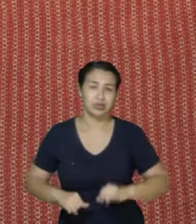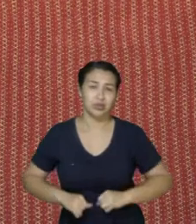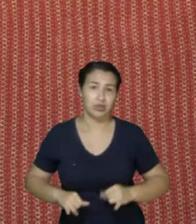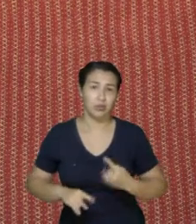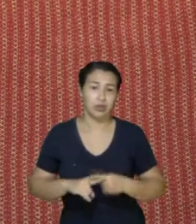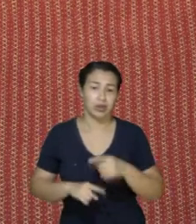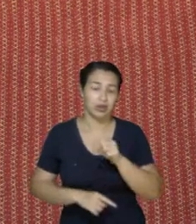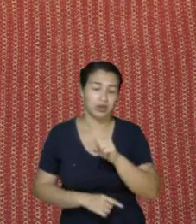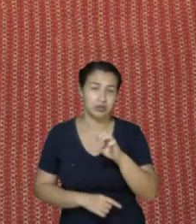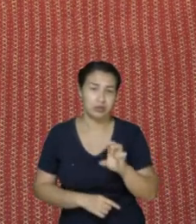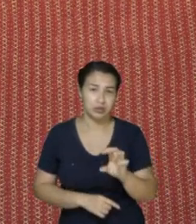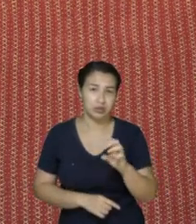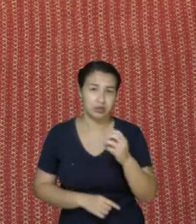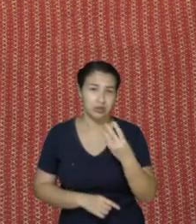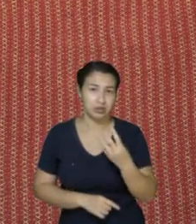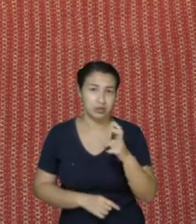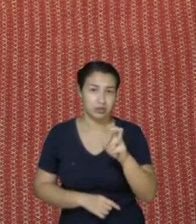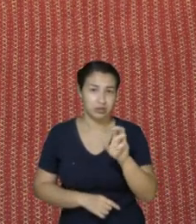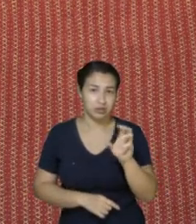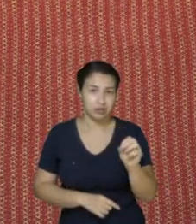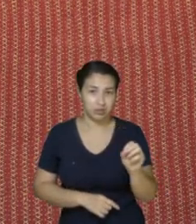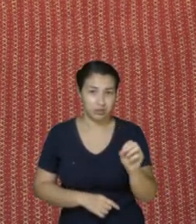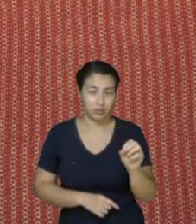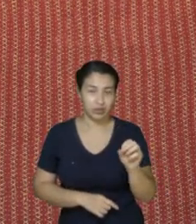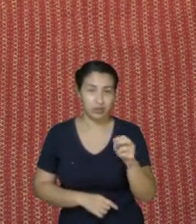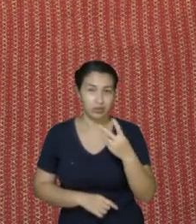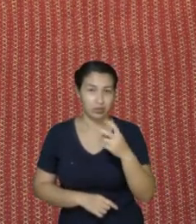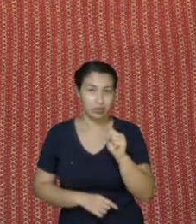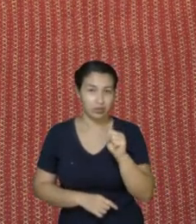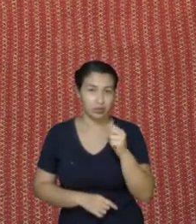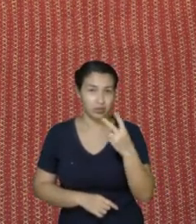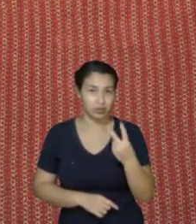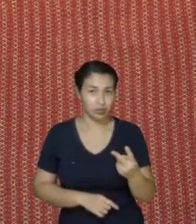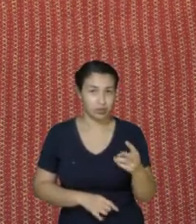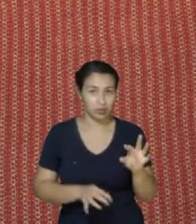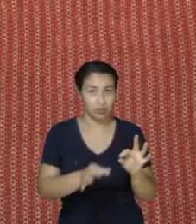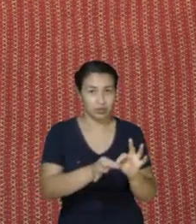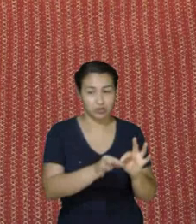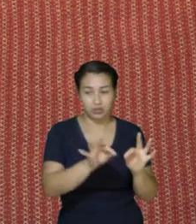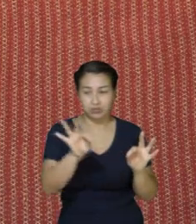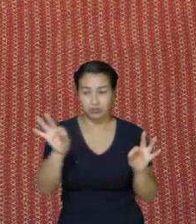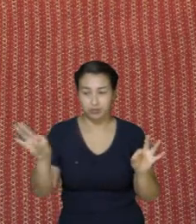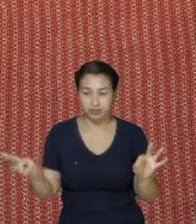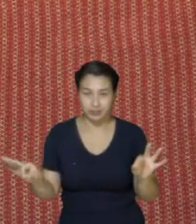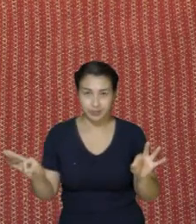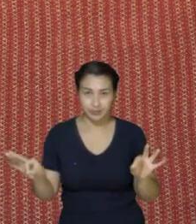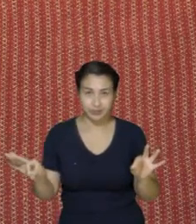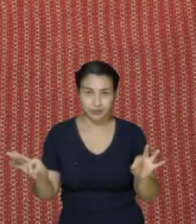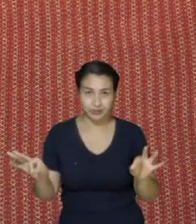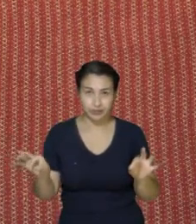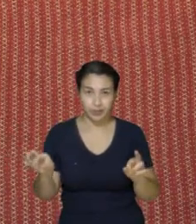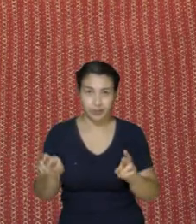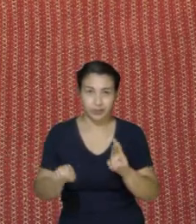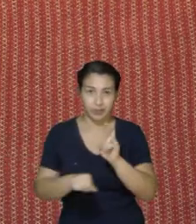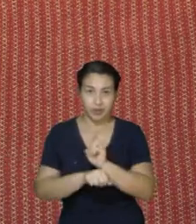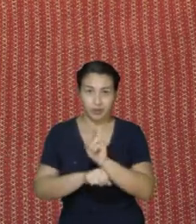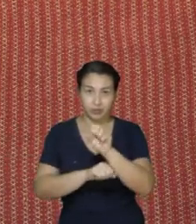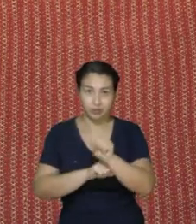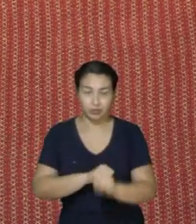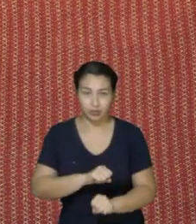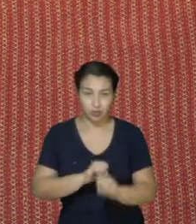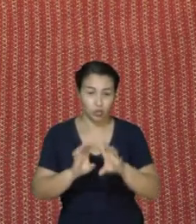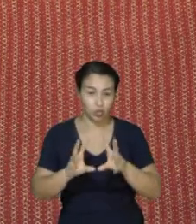SC-350 que liga a 282 para Rio do Sul e toda a região do Alto